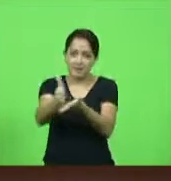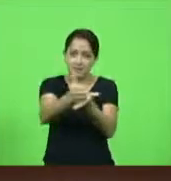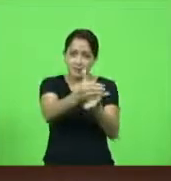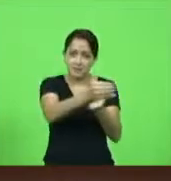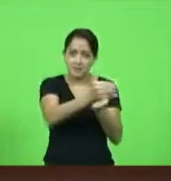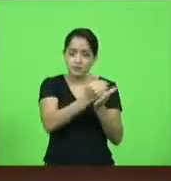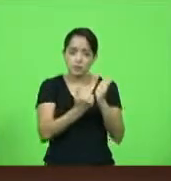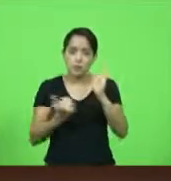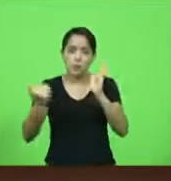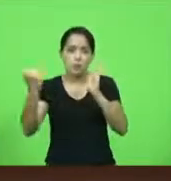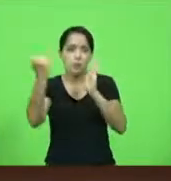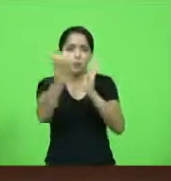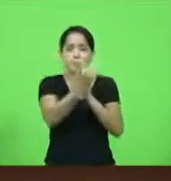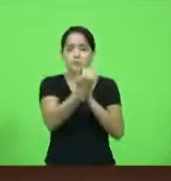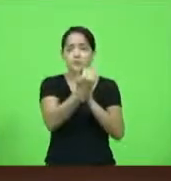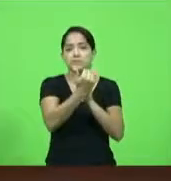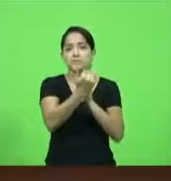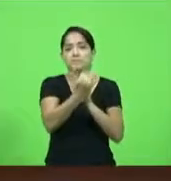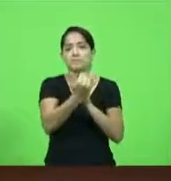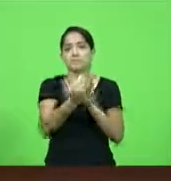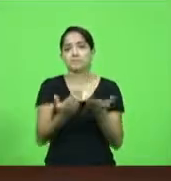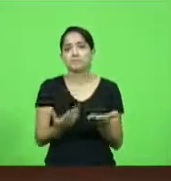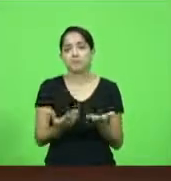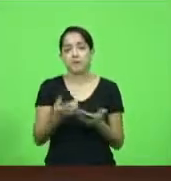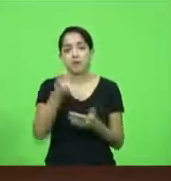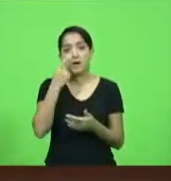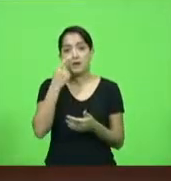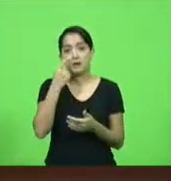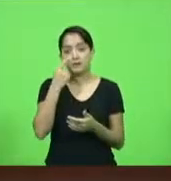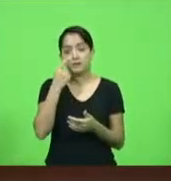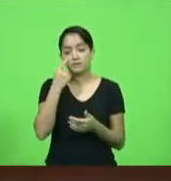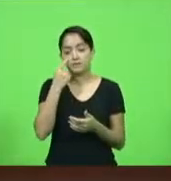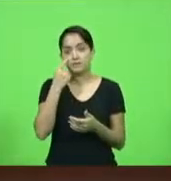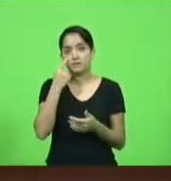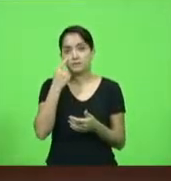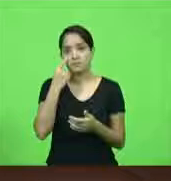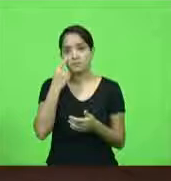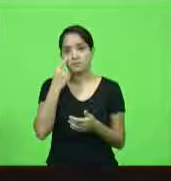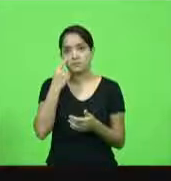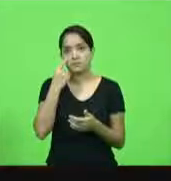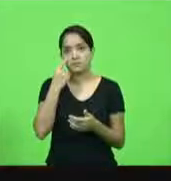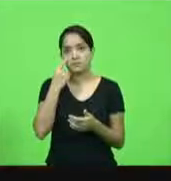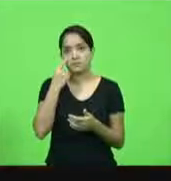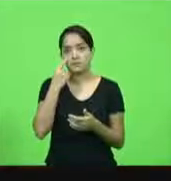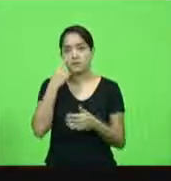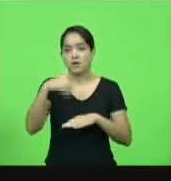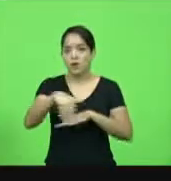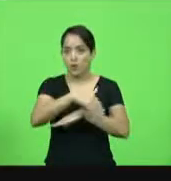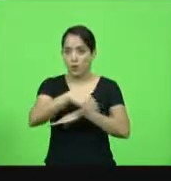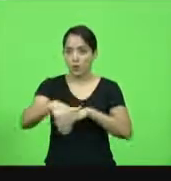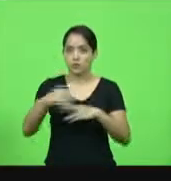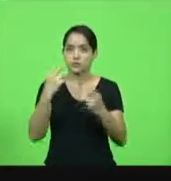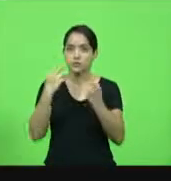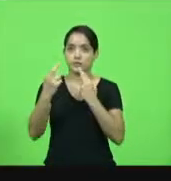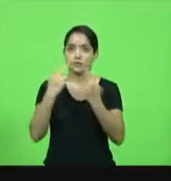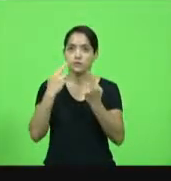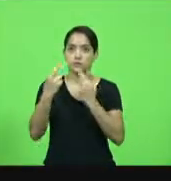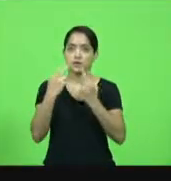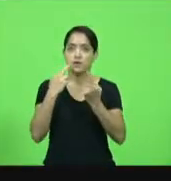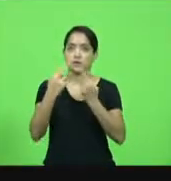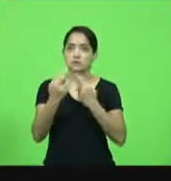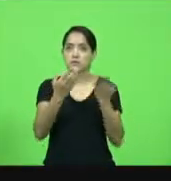forte e tão grande. Olha aí, ó. Olha aí. A rodovia do estado. A rodovia do estado está